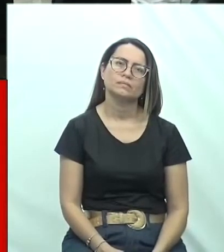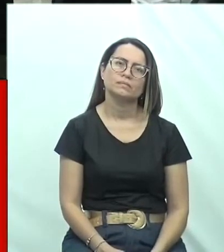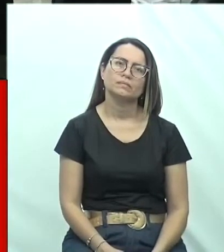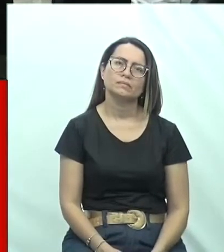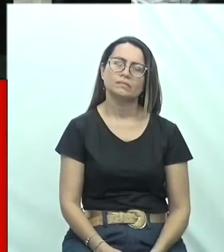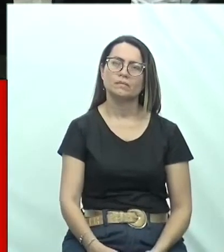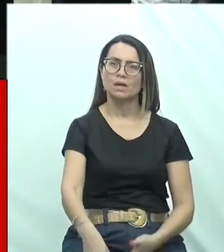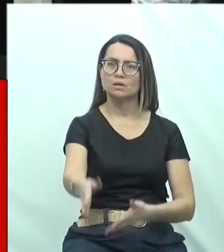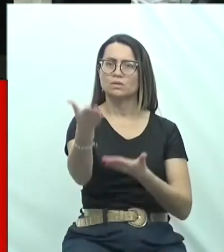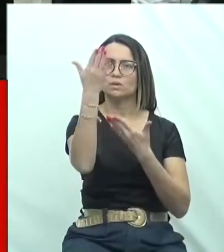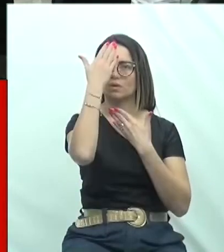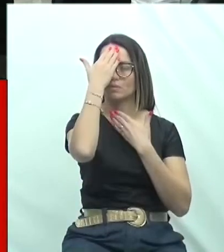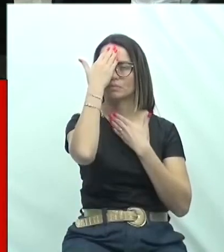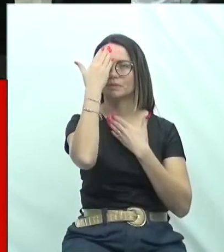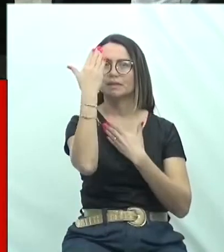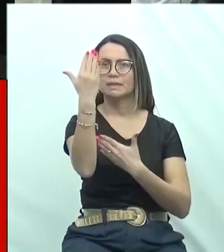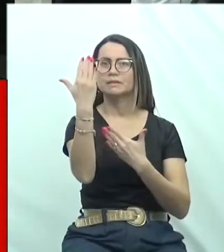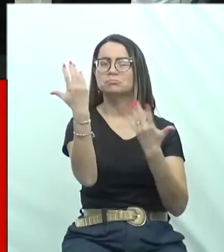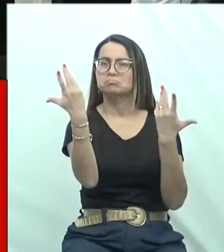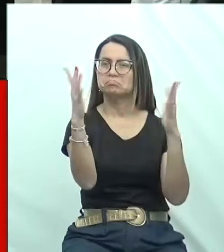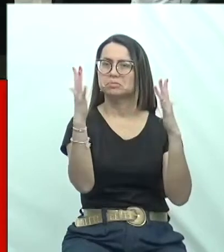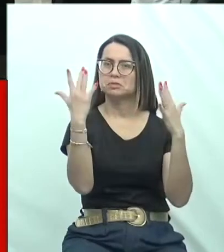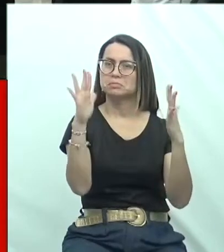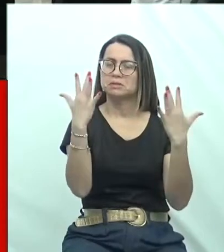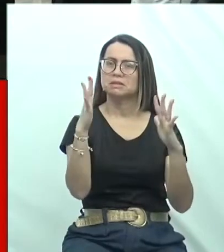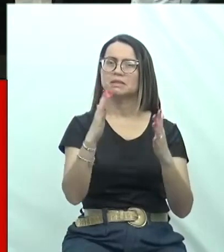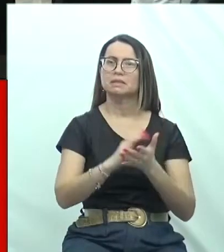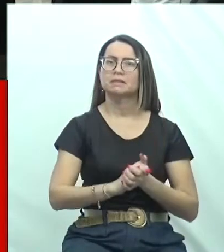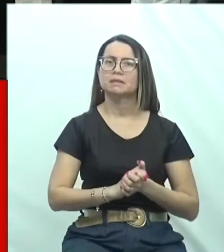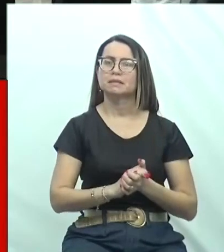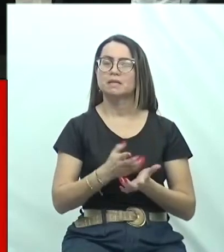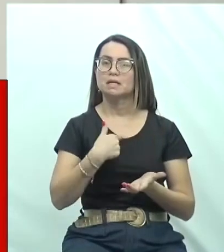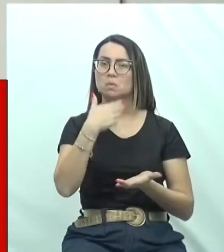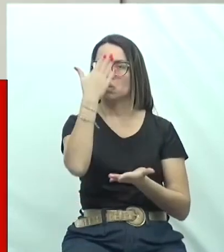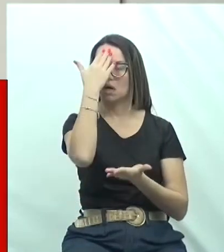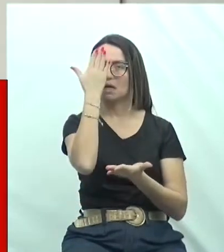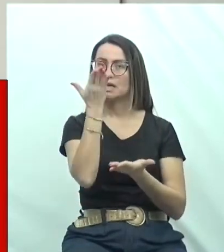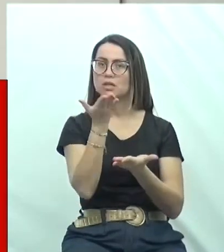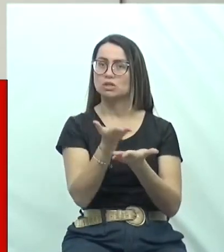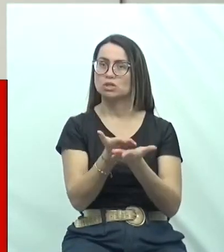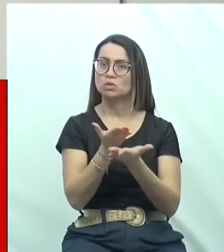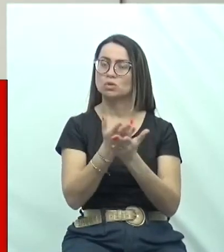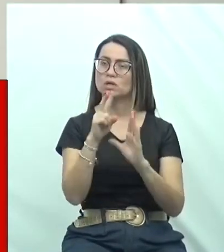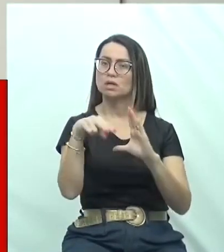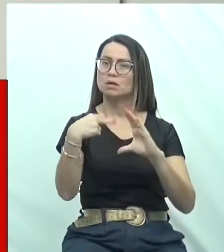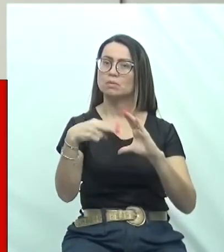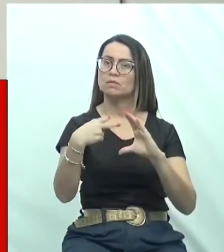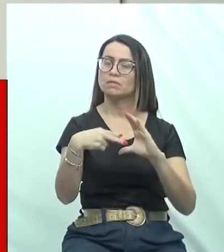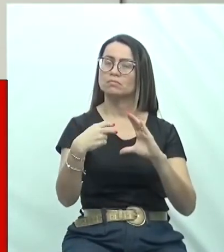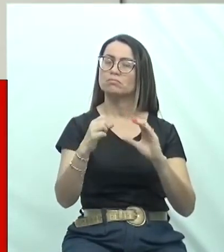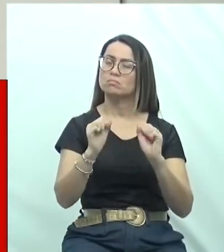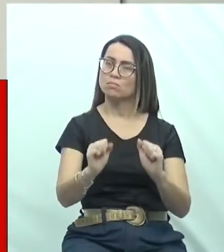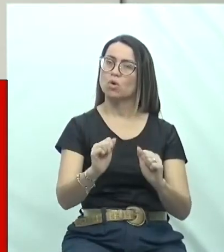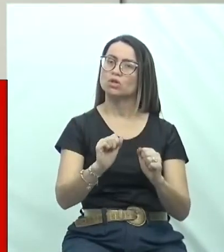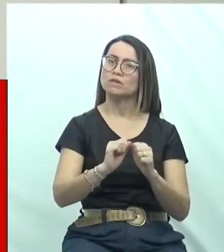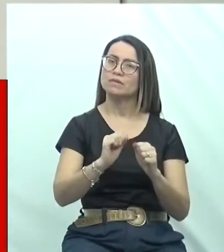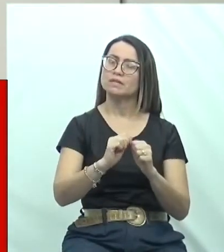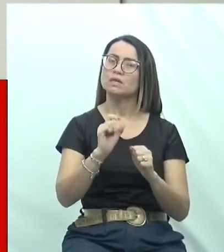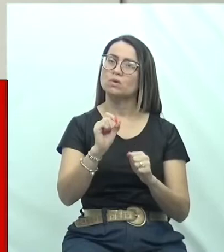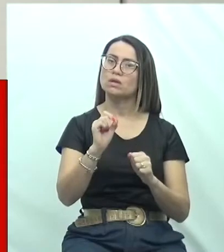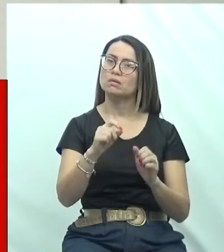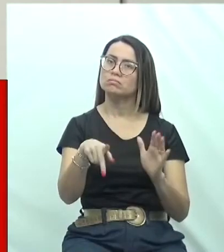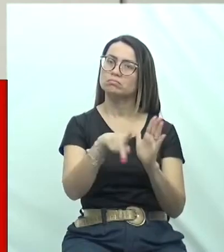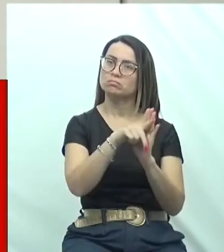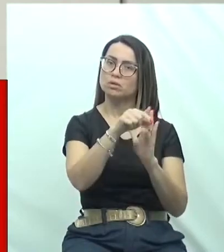Obrigado pela parte, quero parabenizar essa iniciativa. Acho que essa casa poderia tomar a iniciativa de fazer na própria